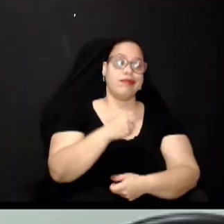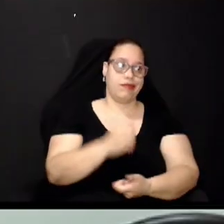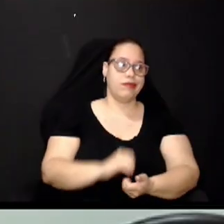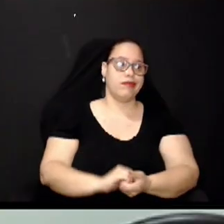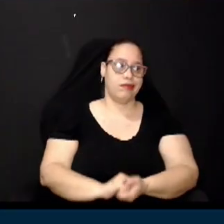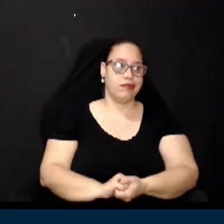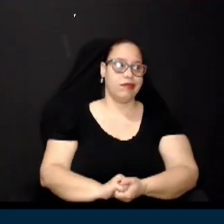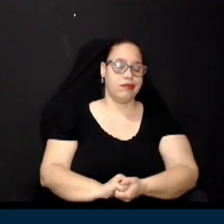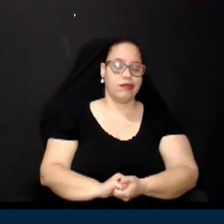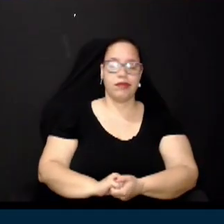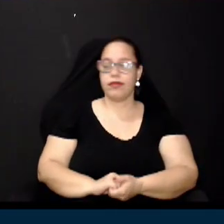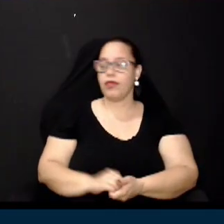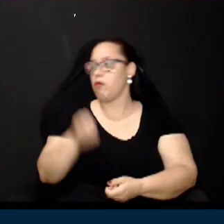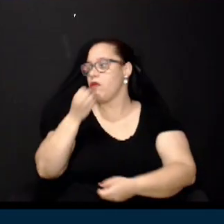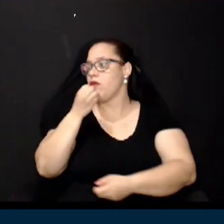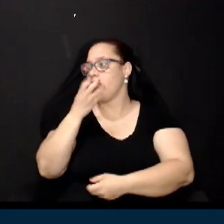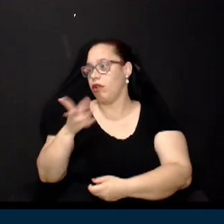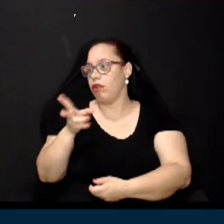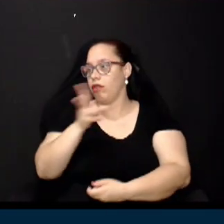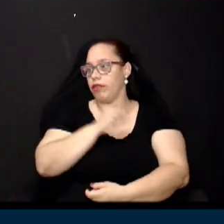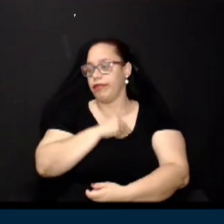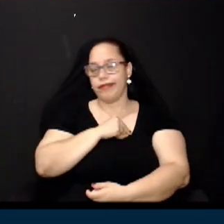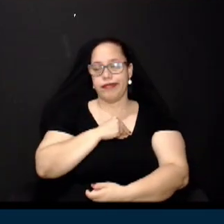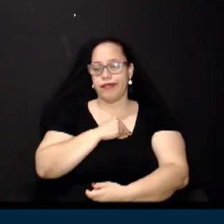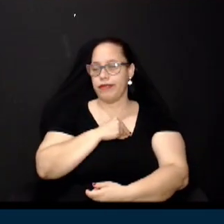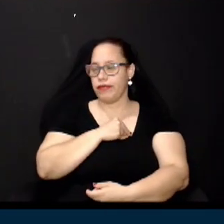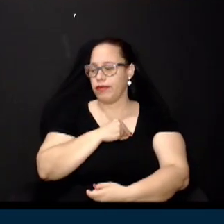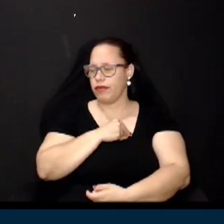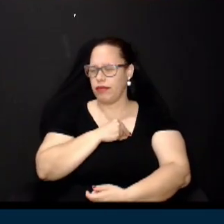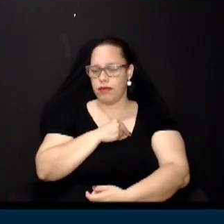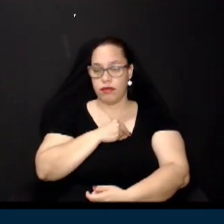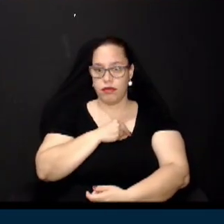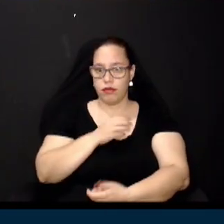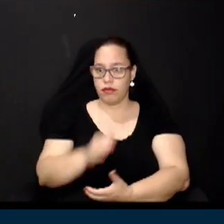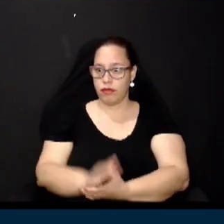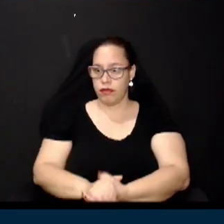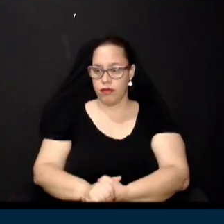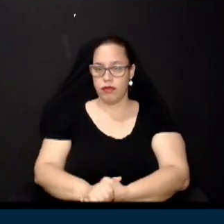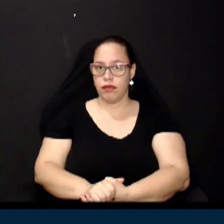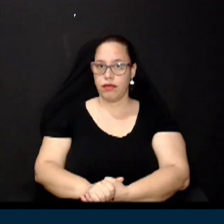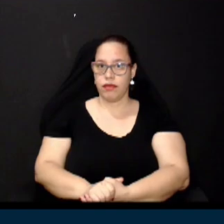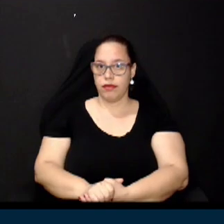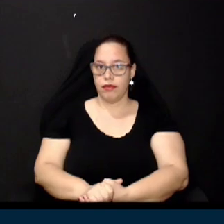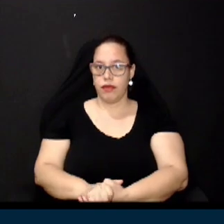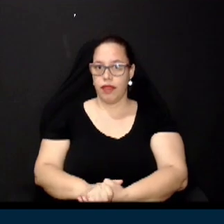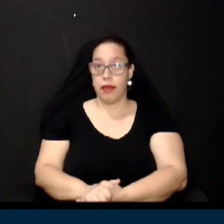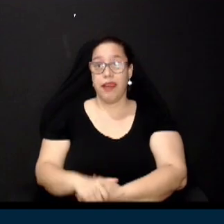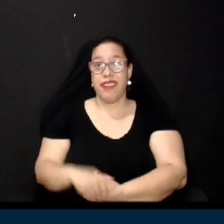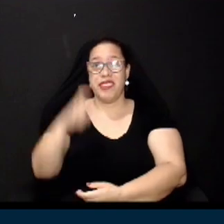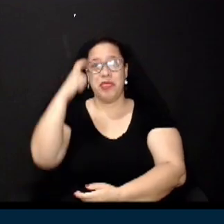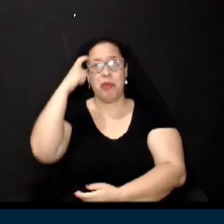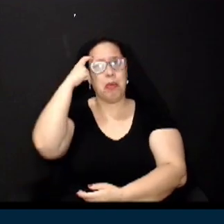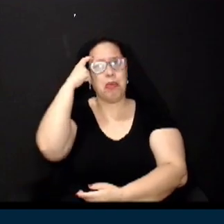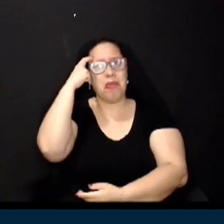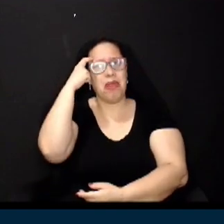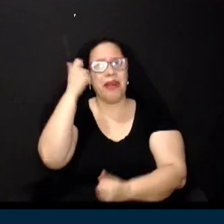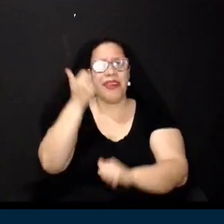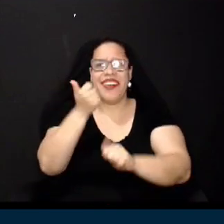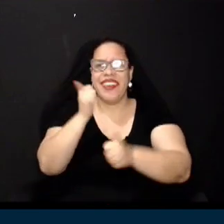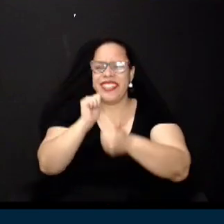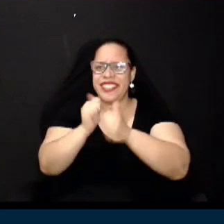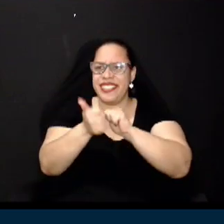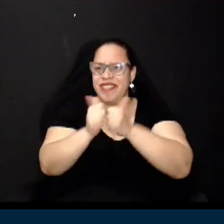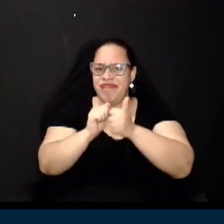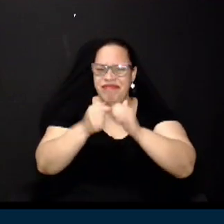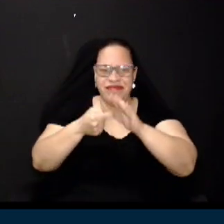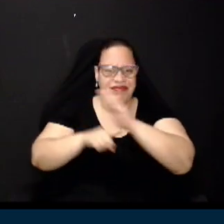Muito bem, nossa, gente, é algo assim que se a gente para analisar, é tão profundo, não é?